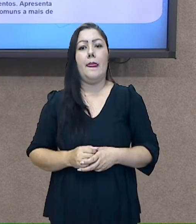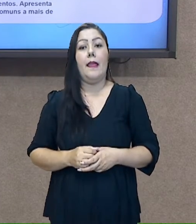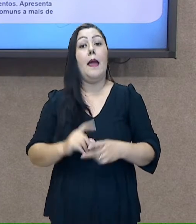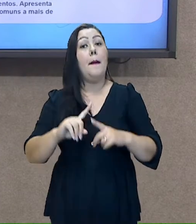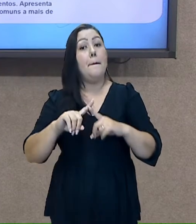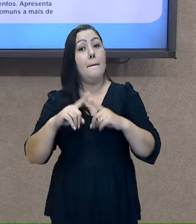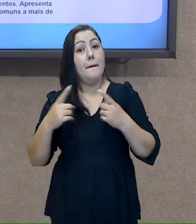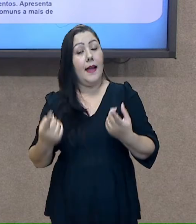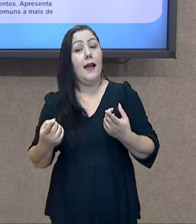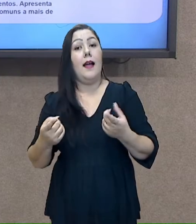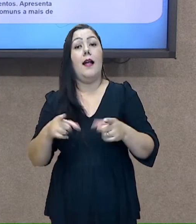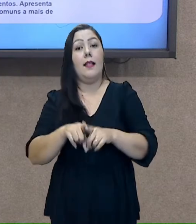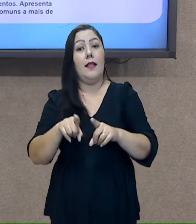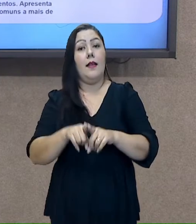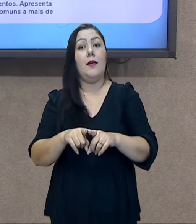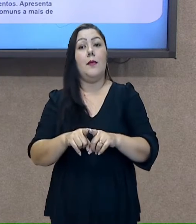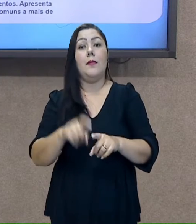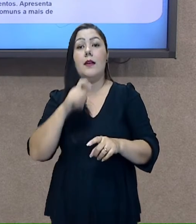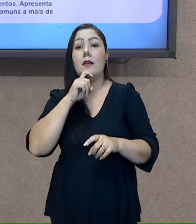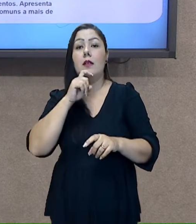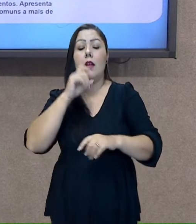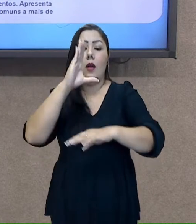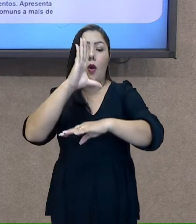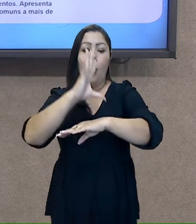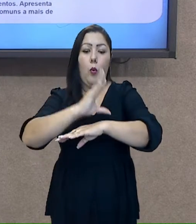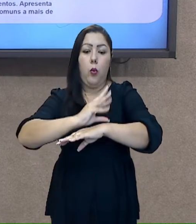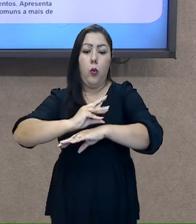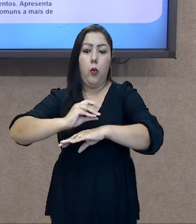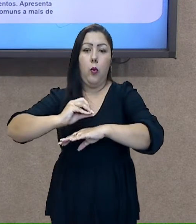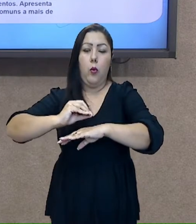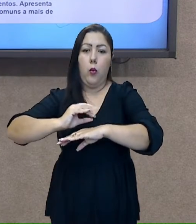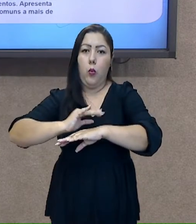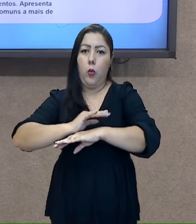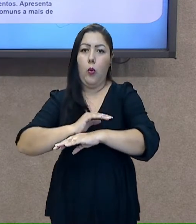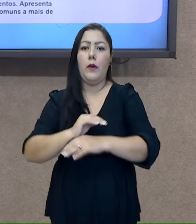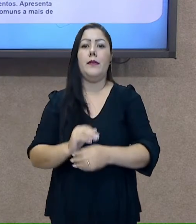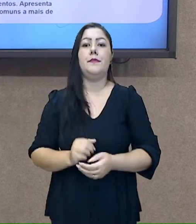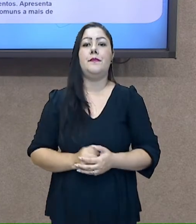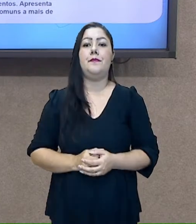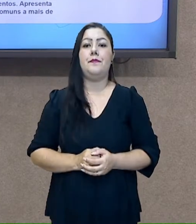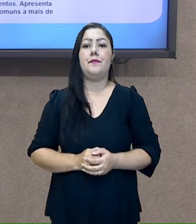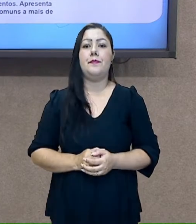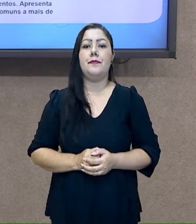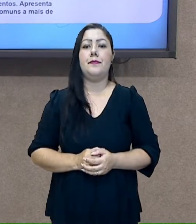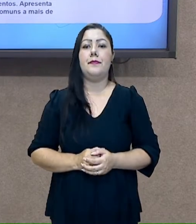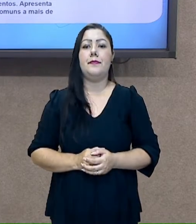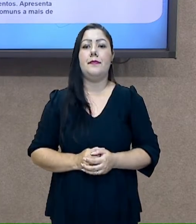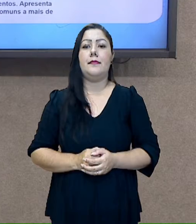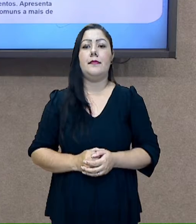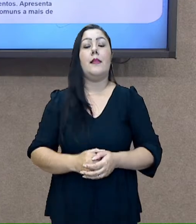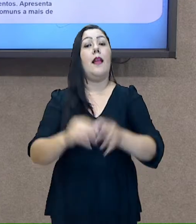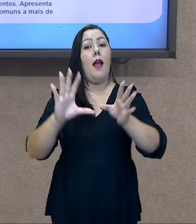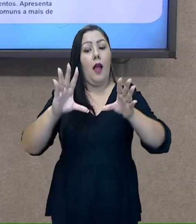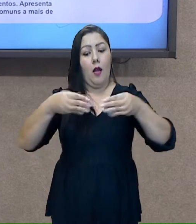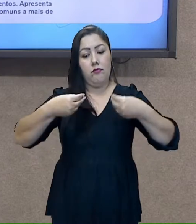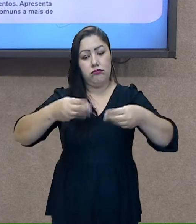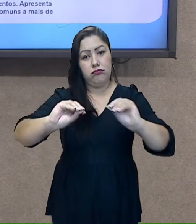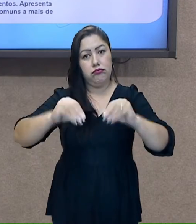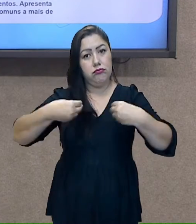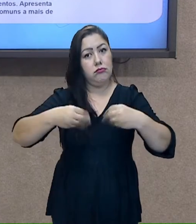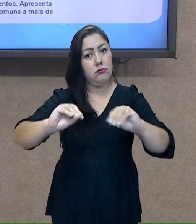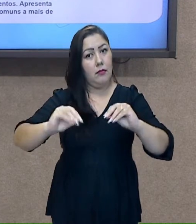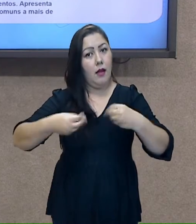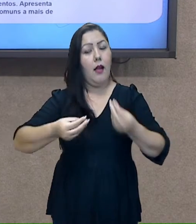também resfriam com muita facilidade. Os metais, eles são maleáveis,